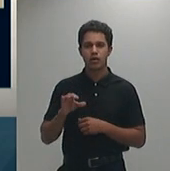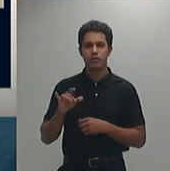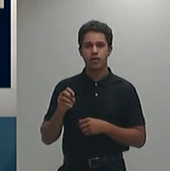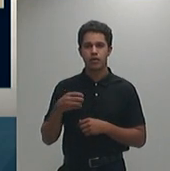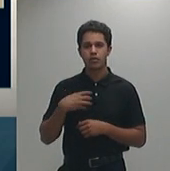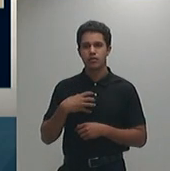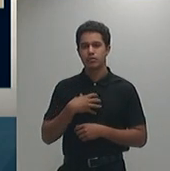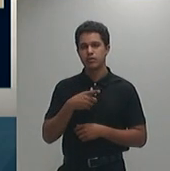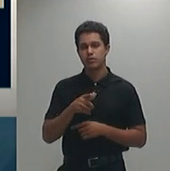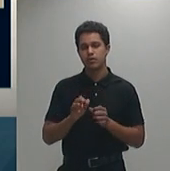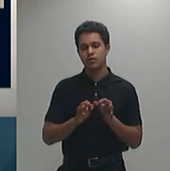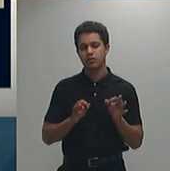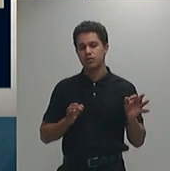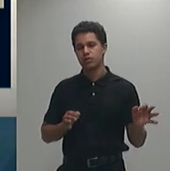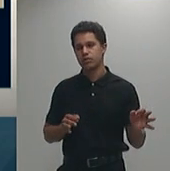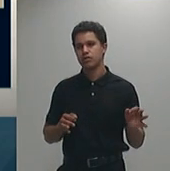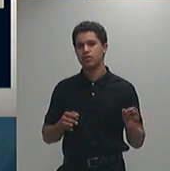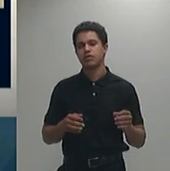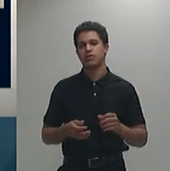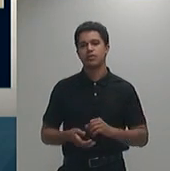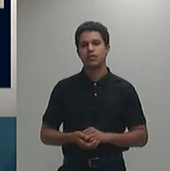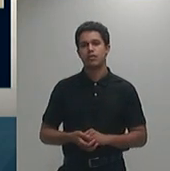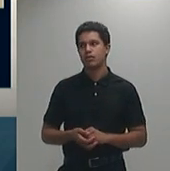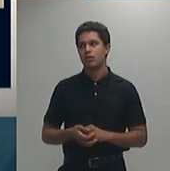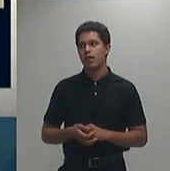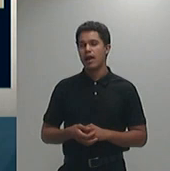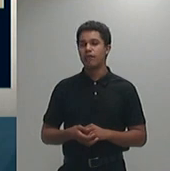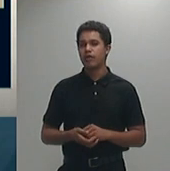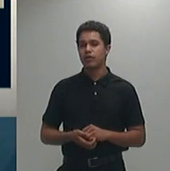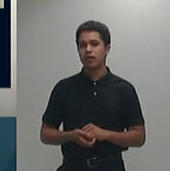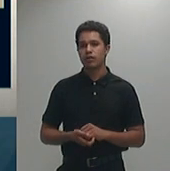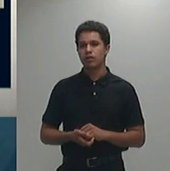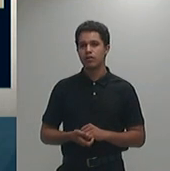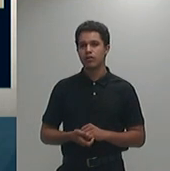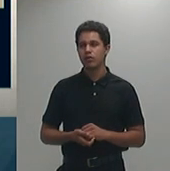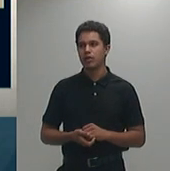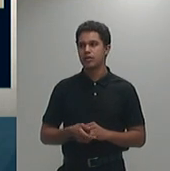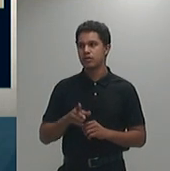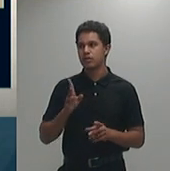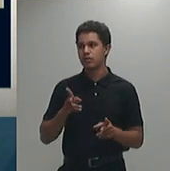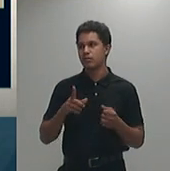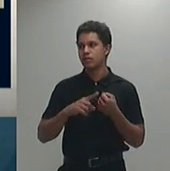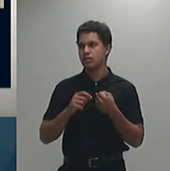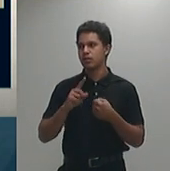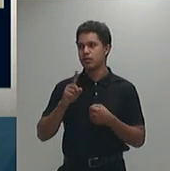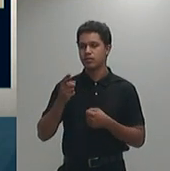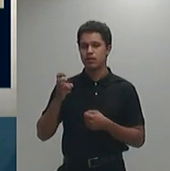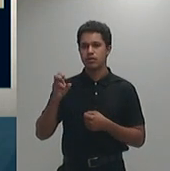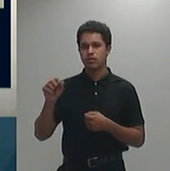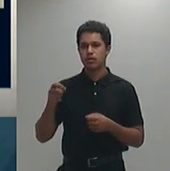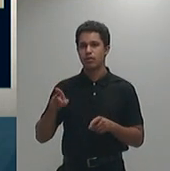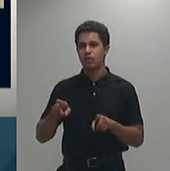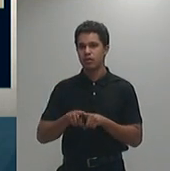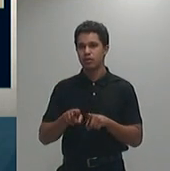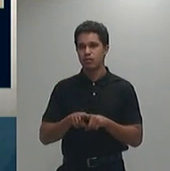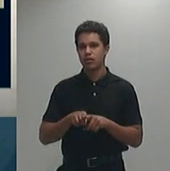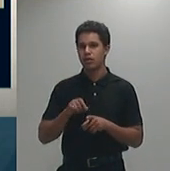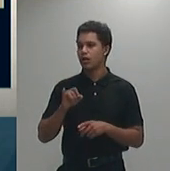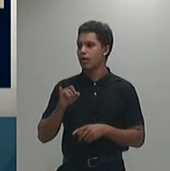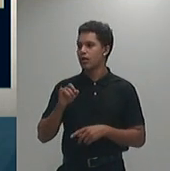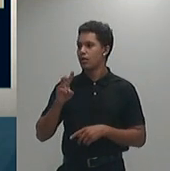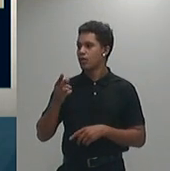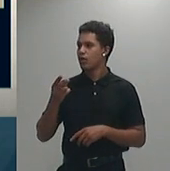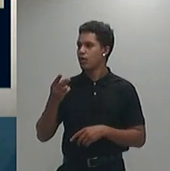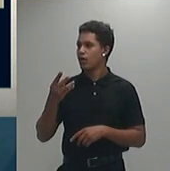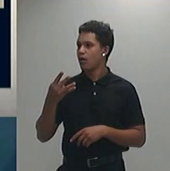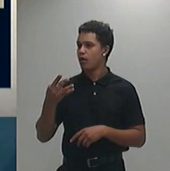da extensão da disposição do artigo 159 também a hipótese do 24 o medo da